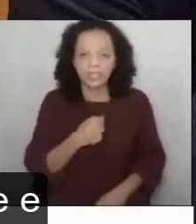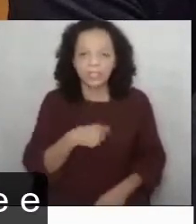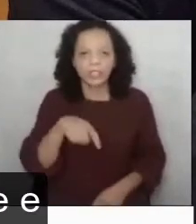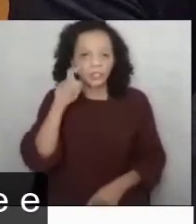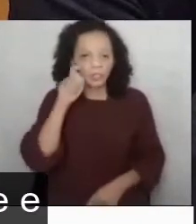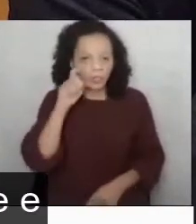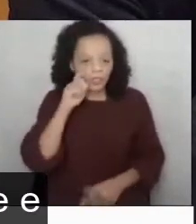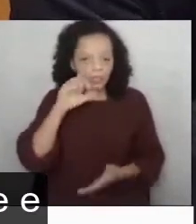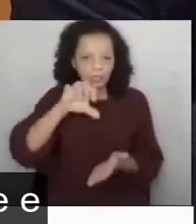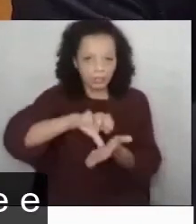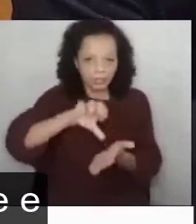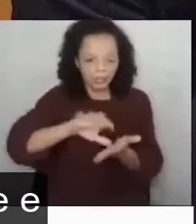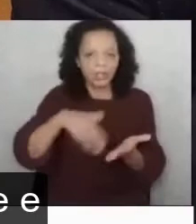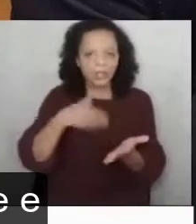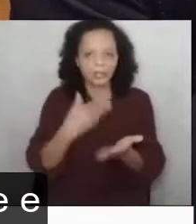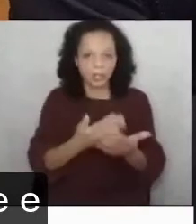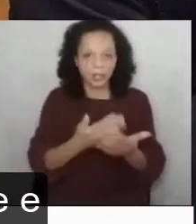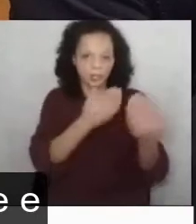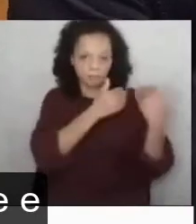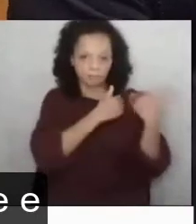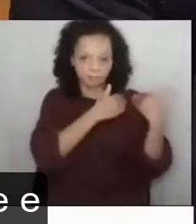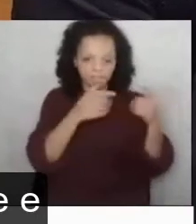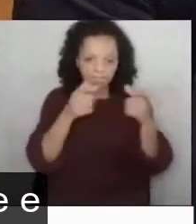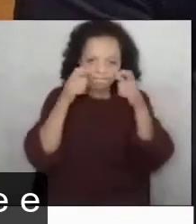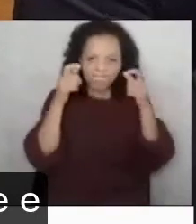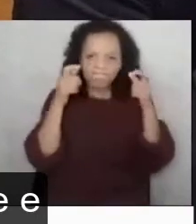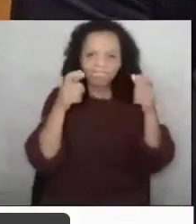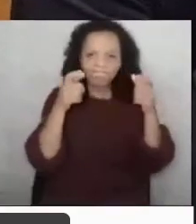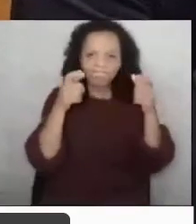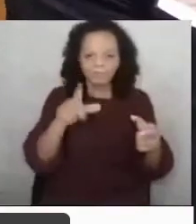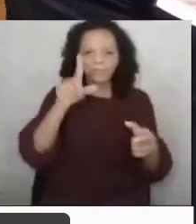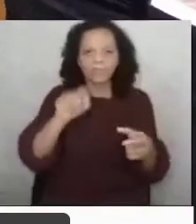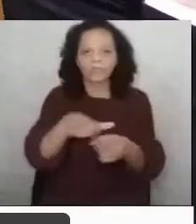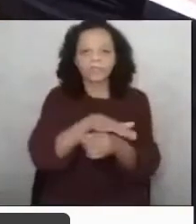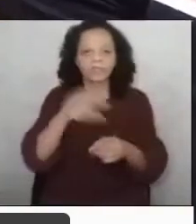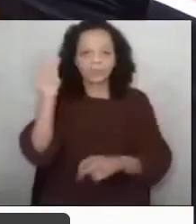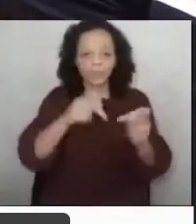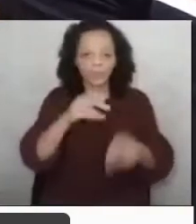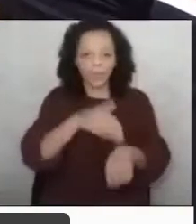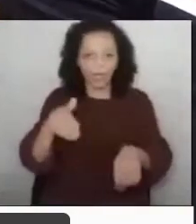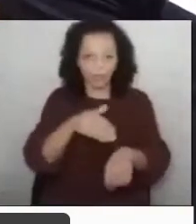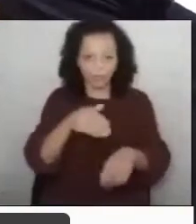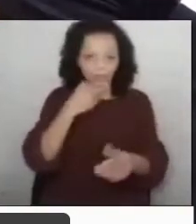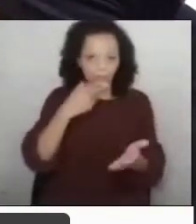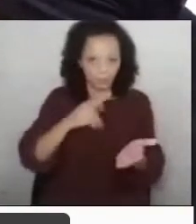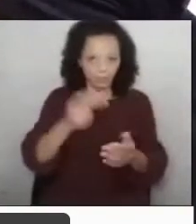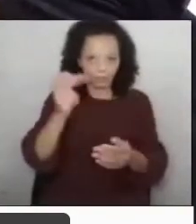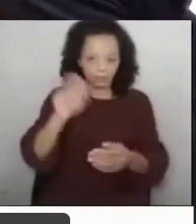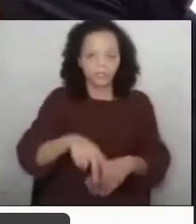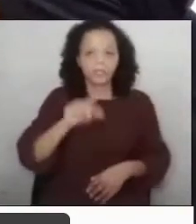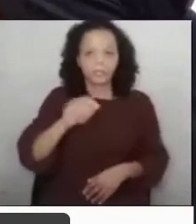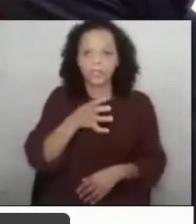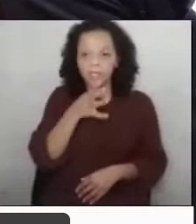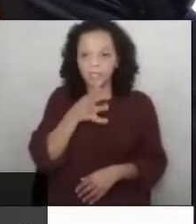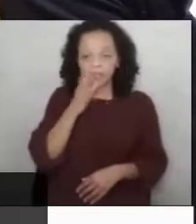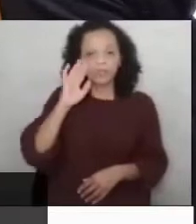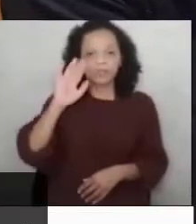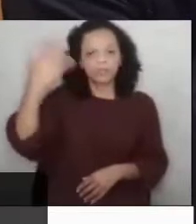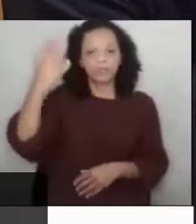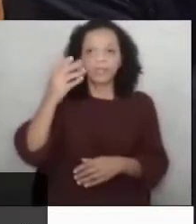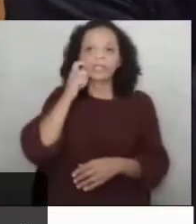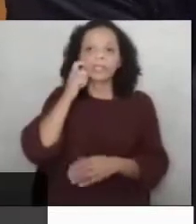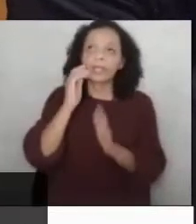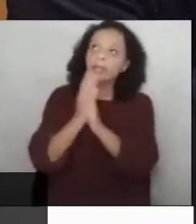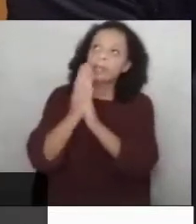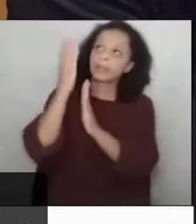pela monitorização constante e acompanhamento de incidentes em tempo real são também palavras realistas quando afirma que o futuro a Deus pertence